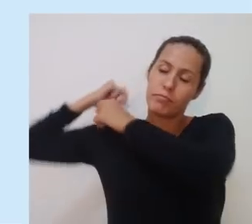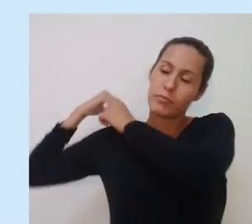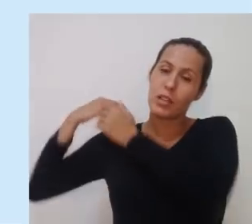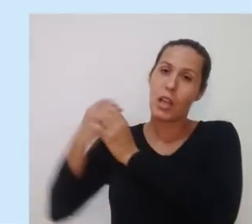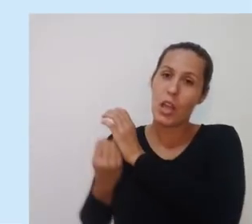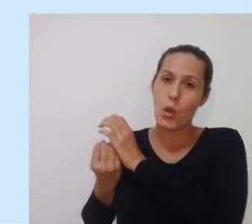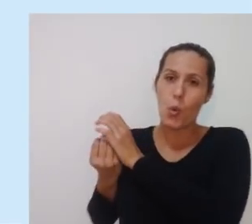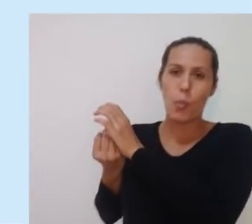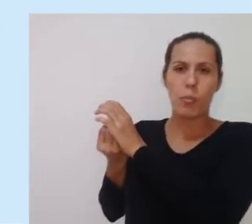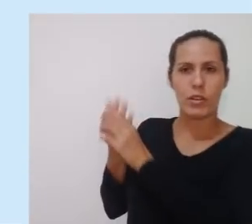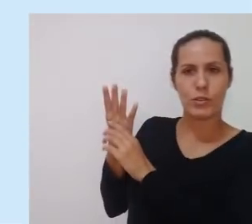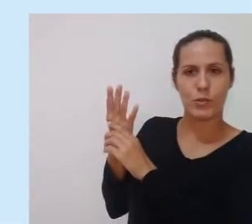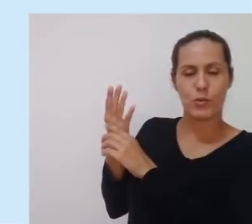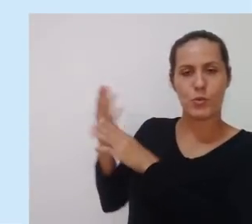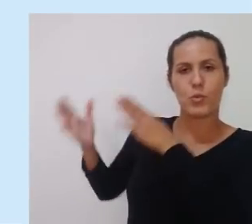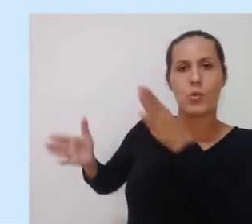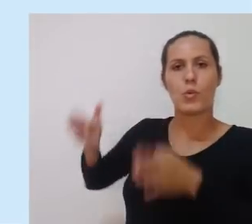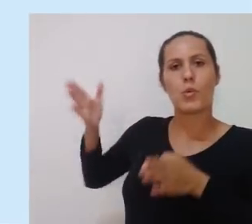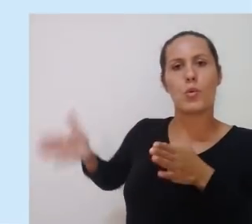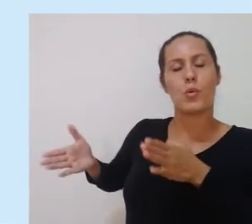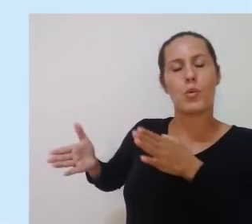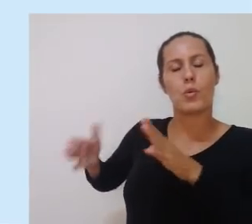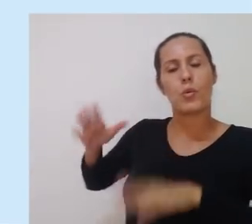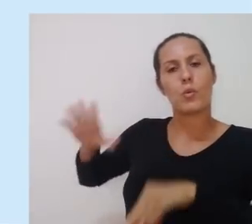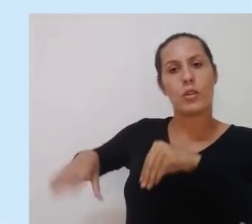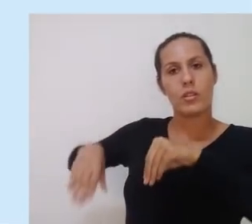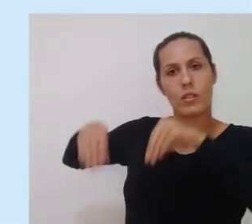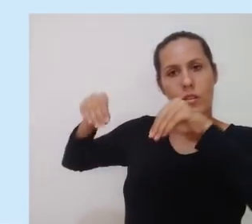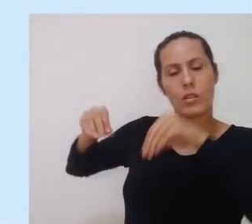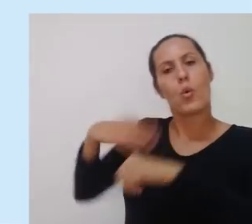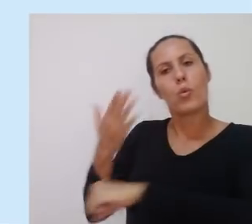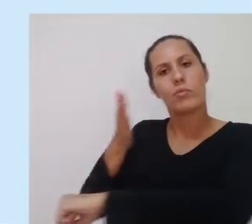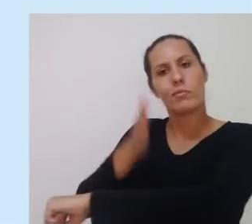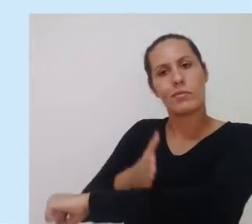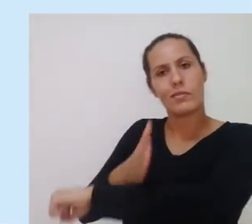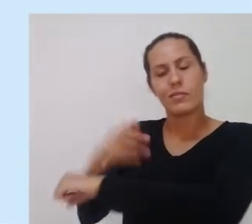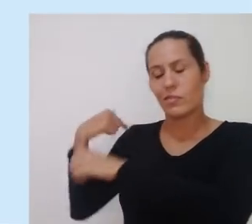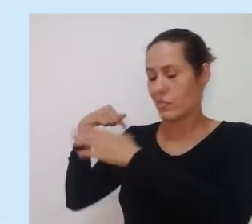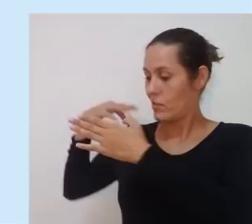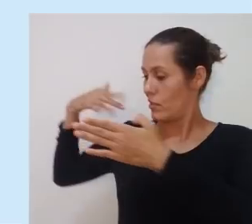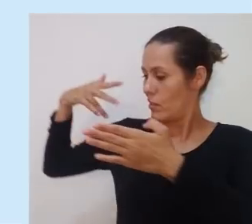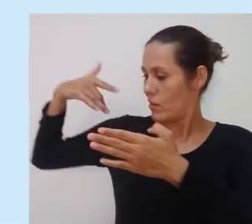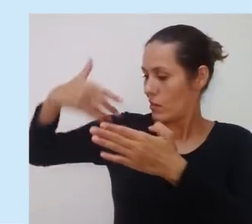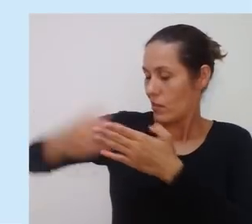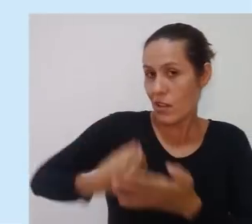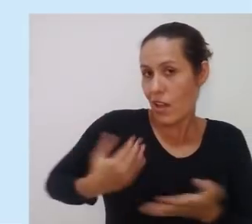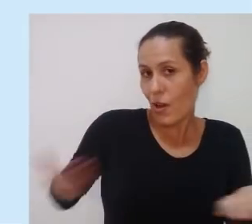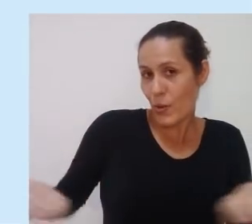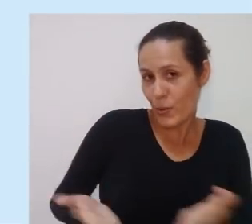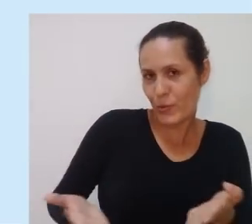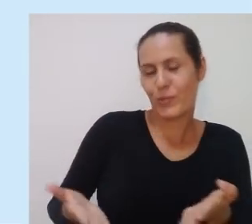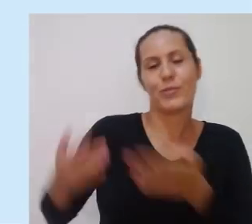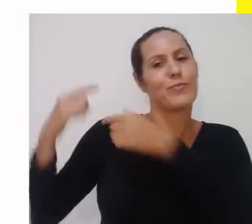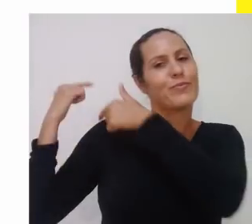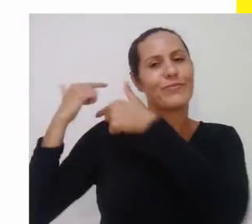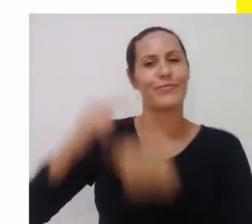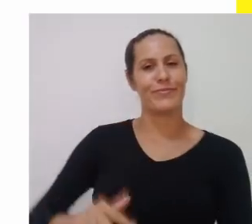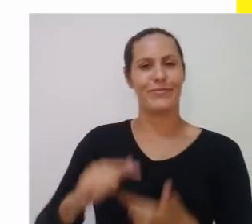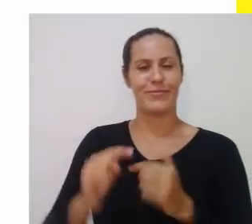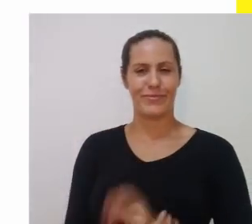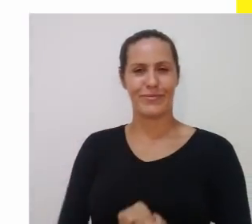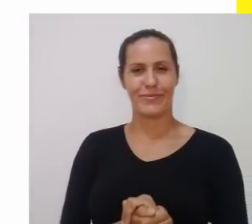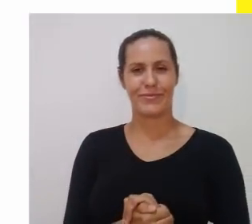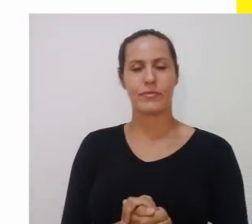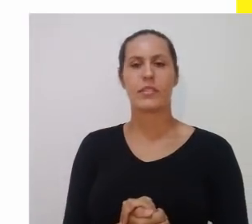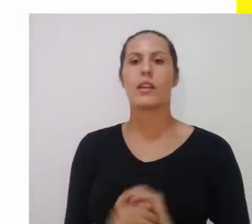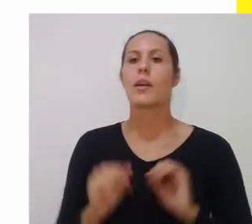antiga, porque começou lá atrás, na Idade Média, com os trovadores medievais. Voltando